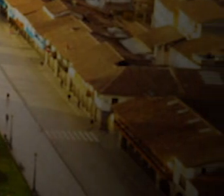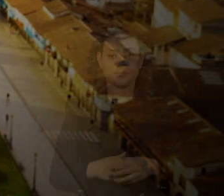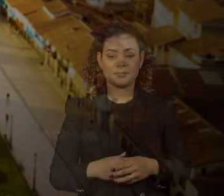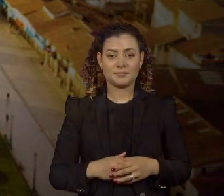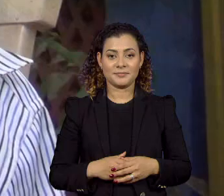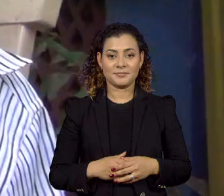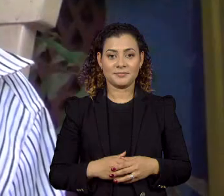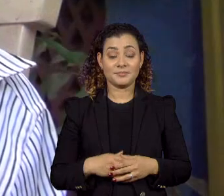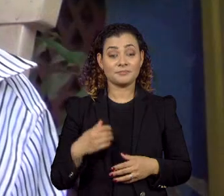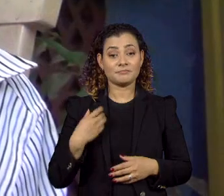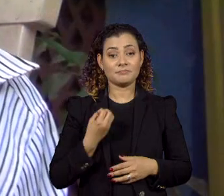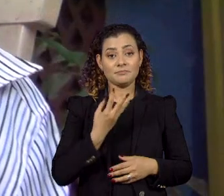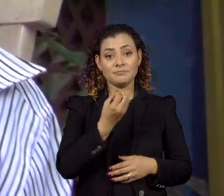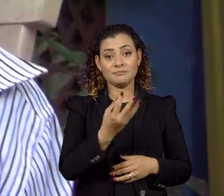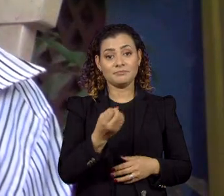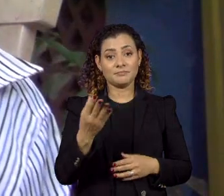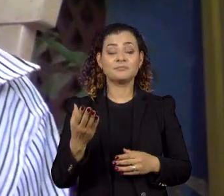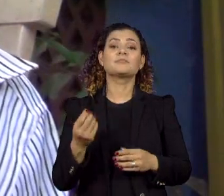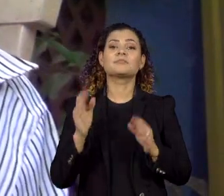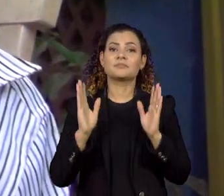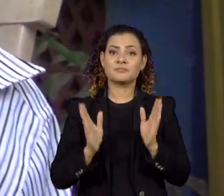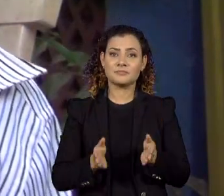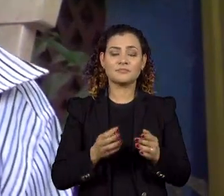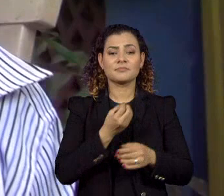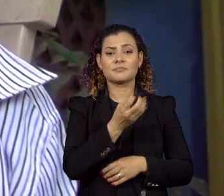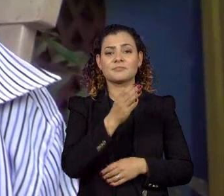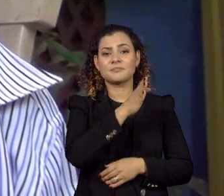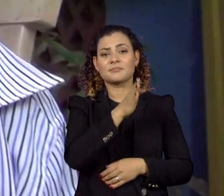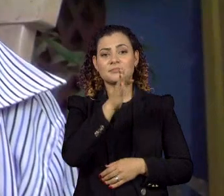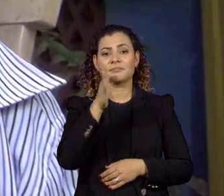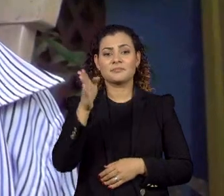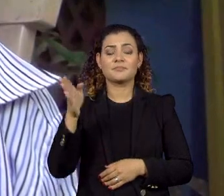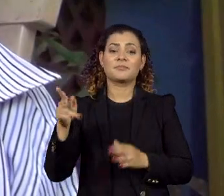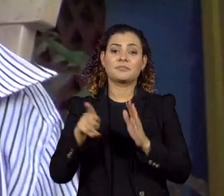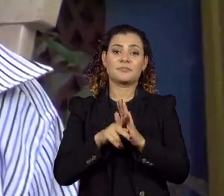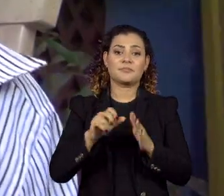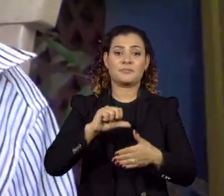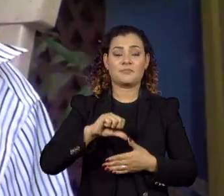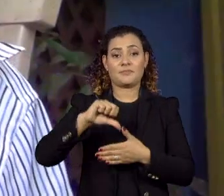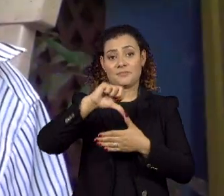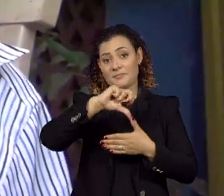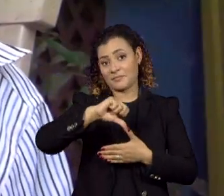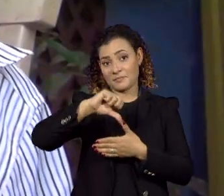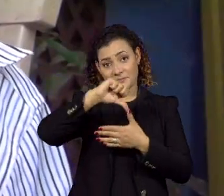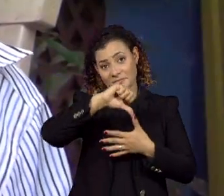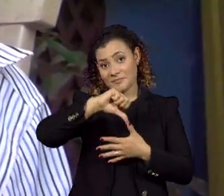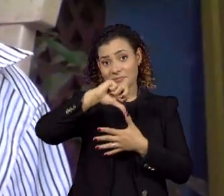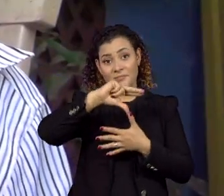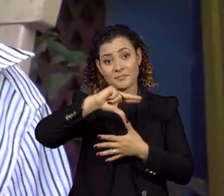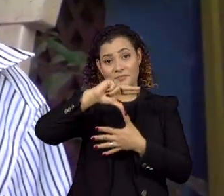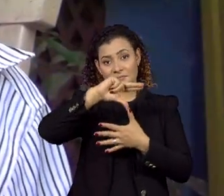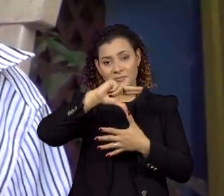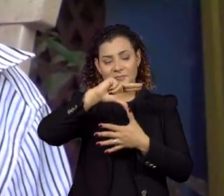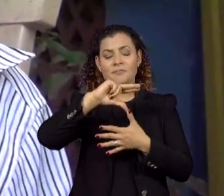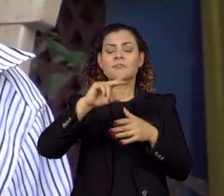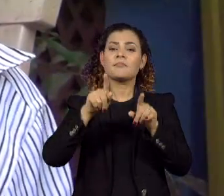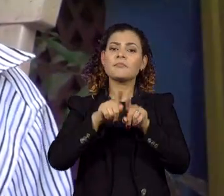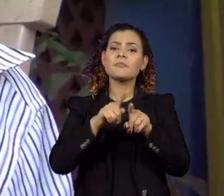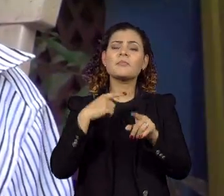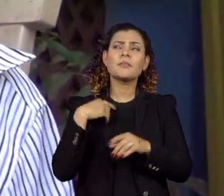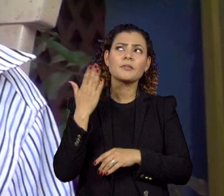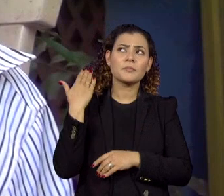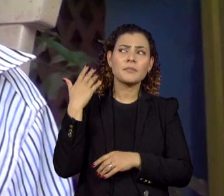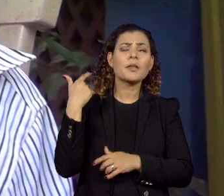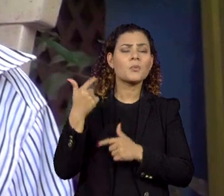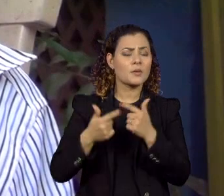E estava viajando com bonecos por diferentes lugares da América Latina. E uma vez